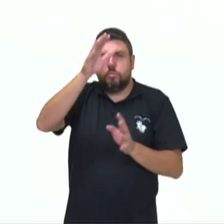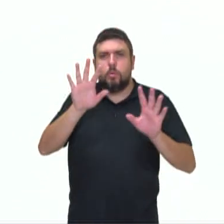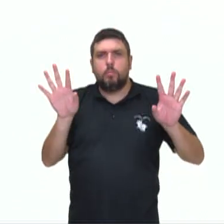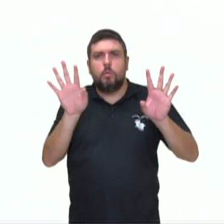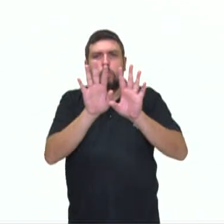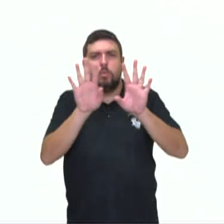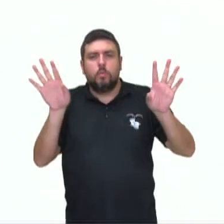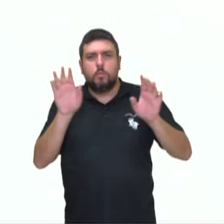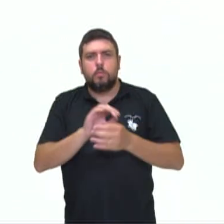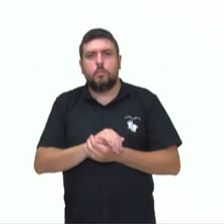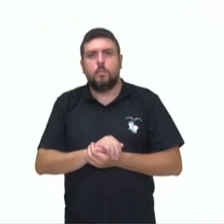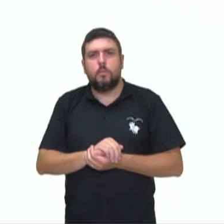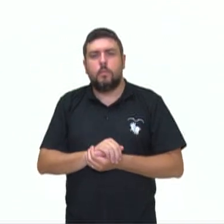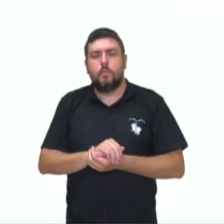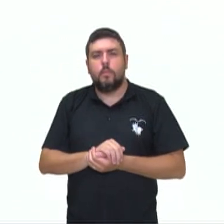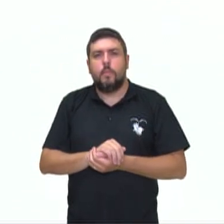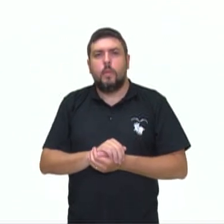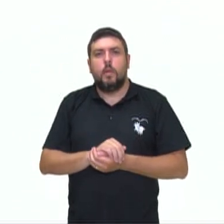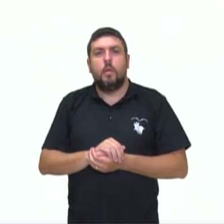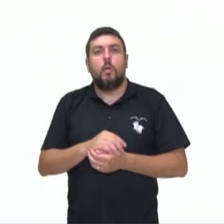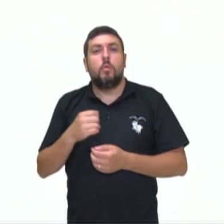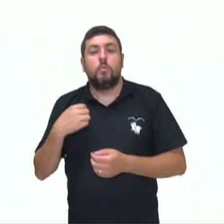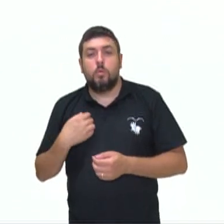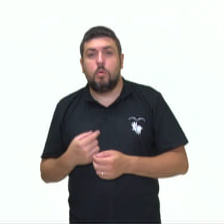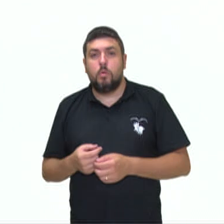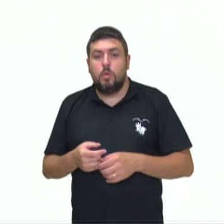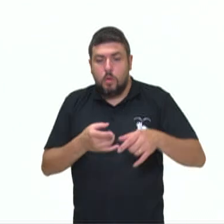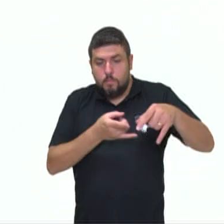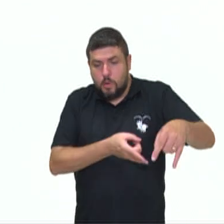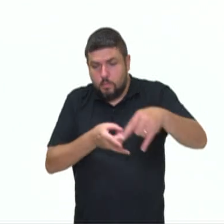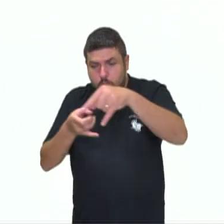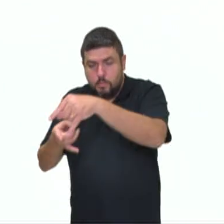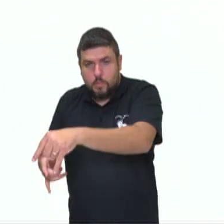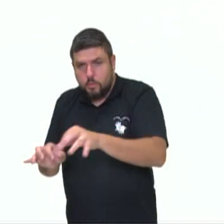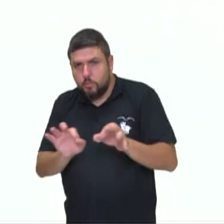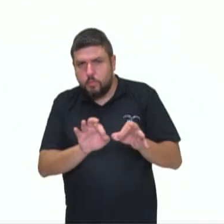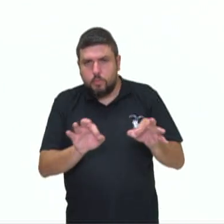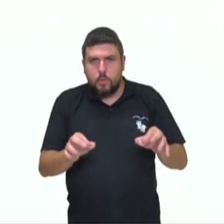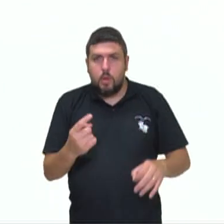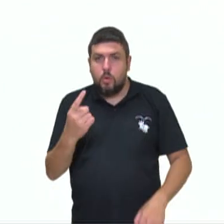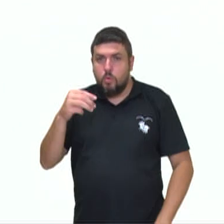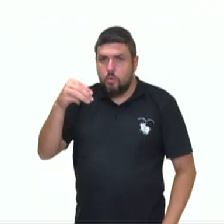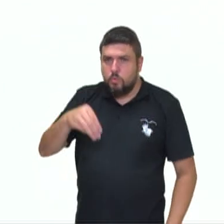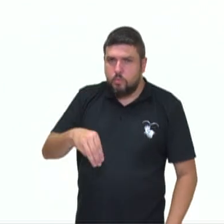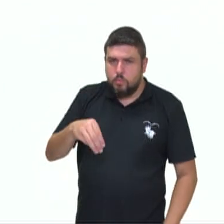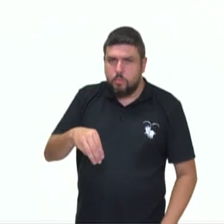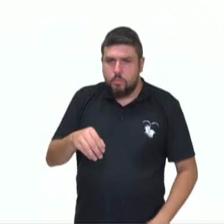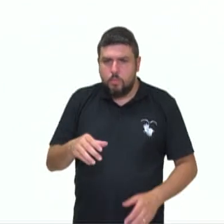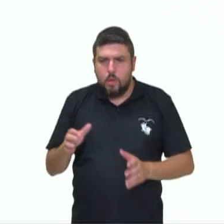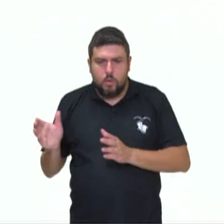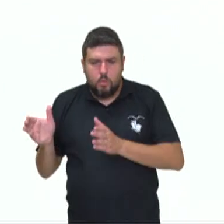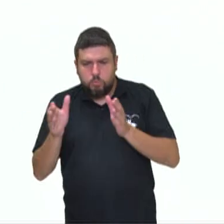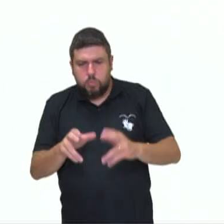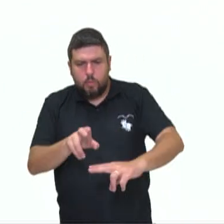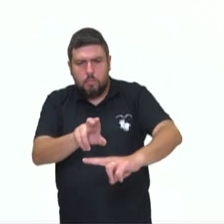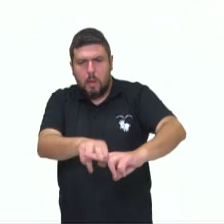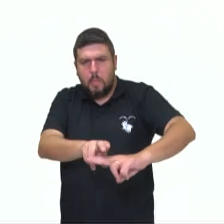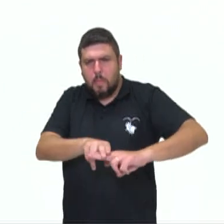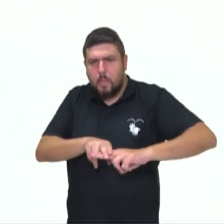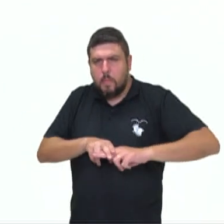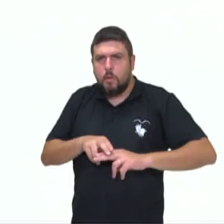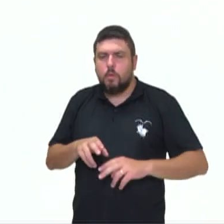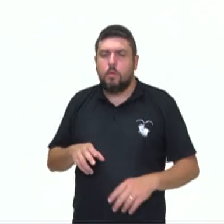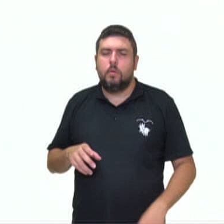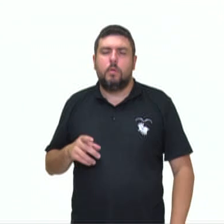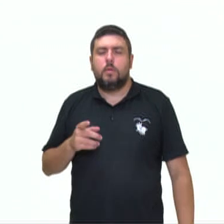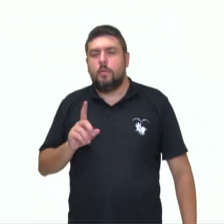manter distanciamento mínimo de 1 metro entre as camas e colocar barreira com móveis. Ah, professora, é a letra